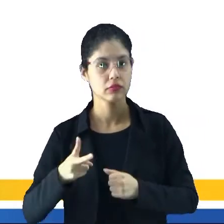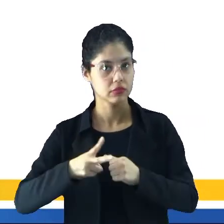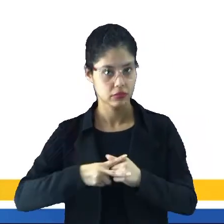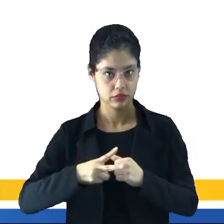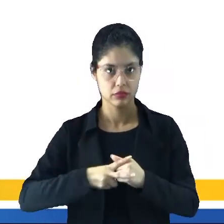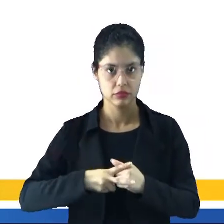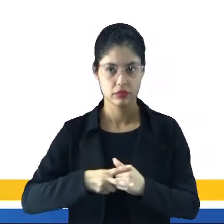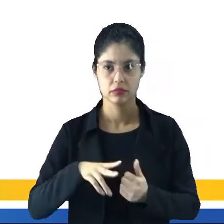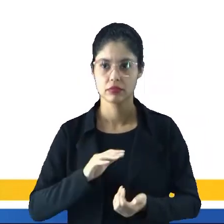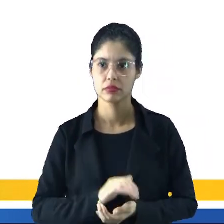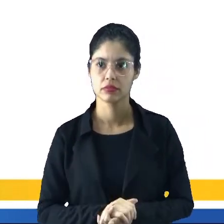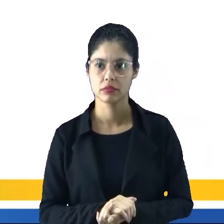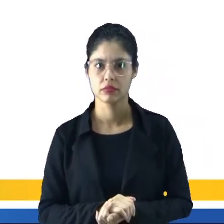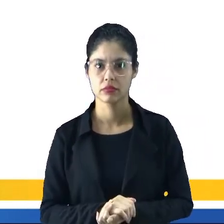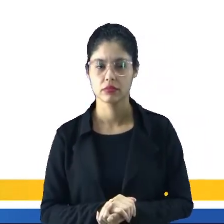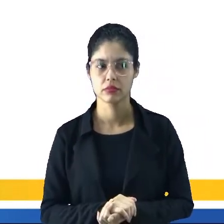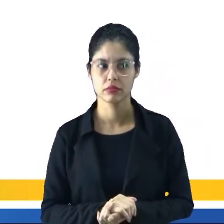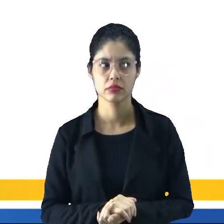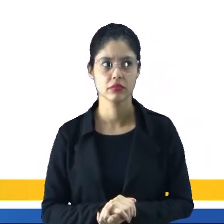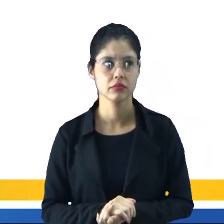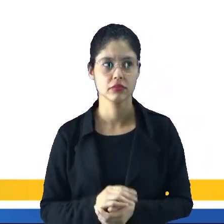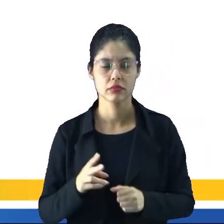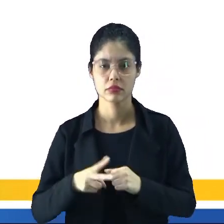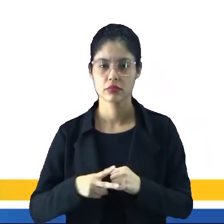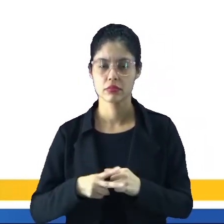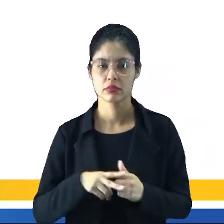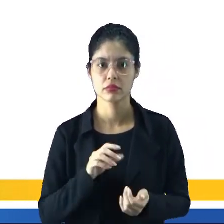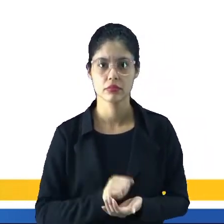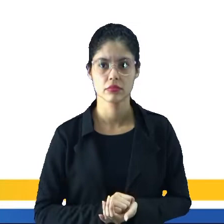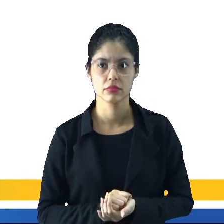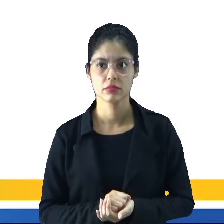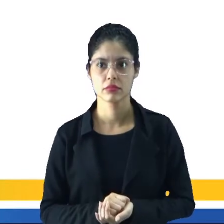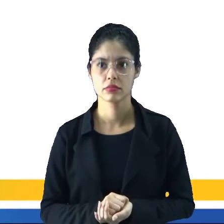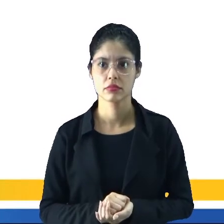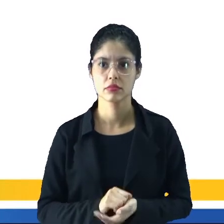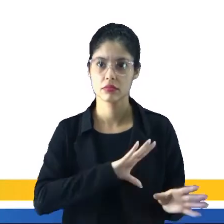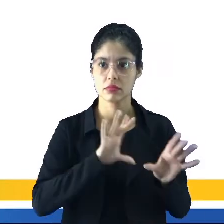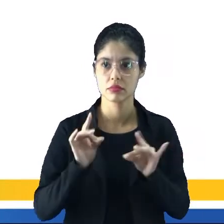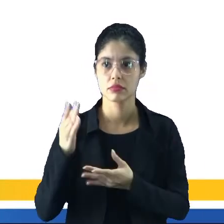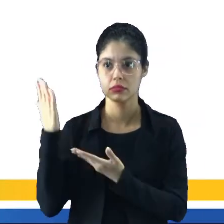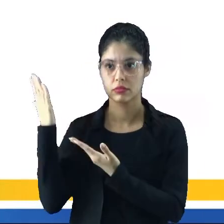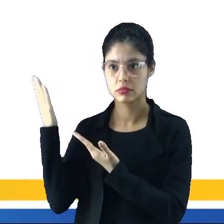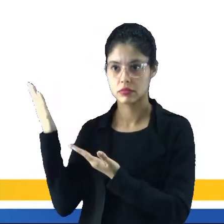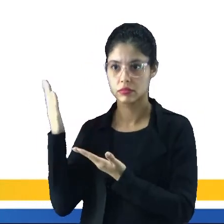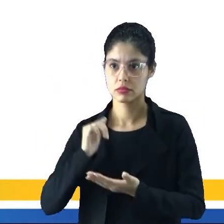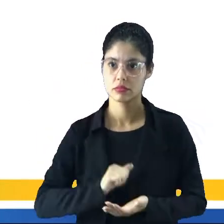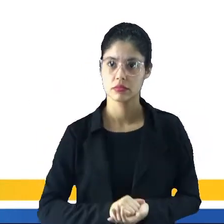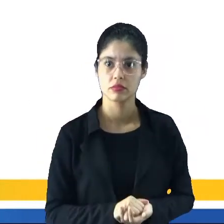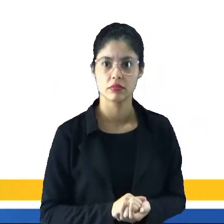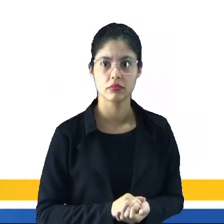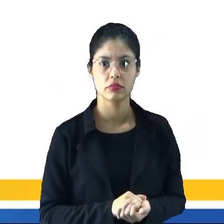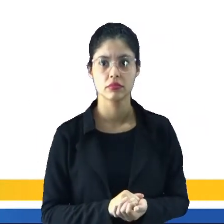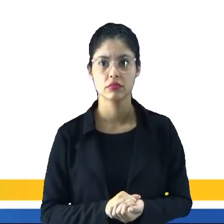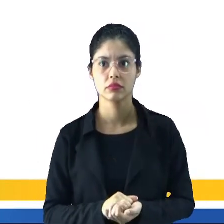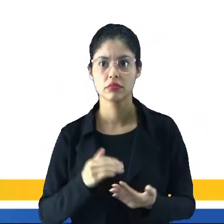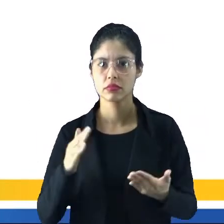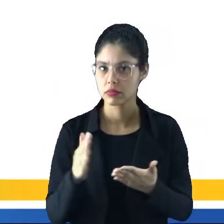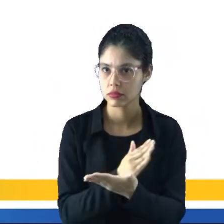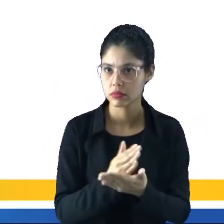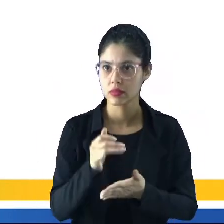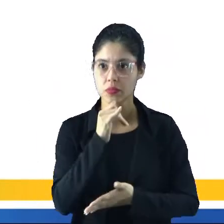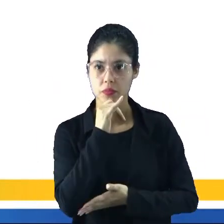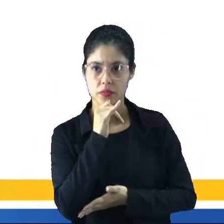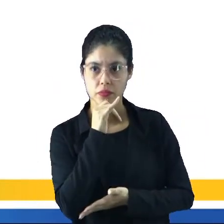ele tá no contexto assim de verbo. E eu trouxe aqui para vocês